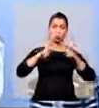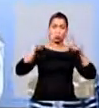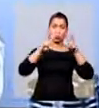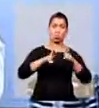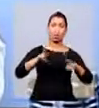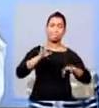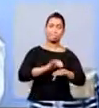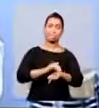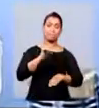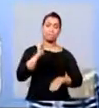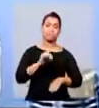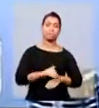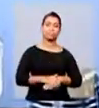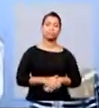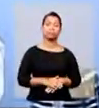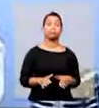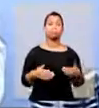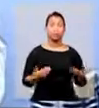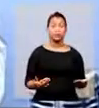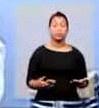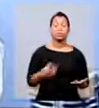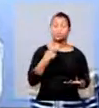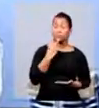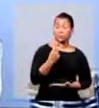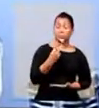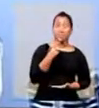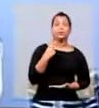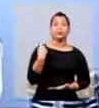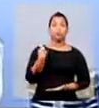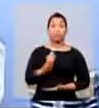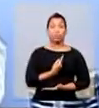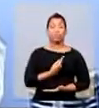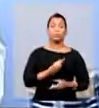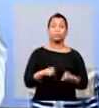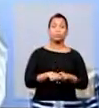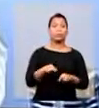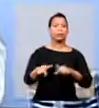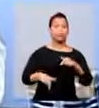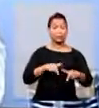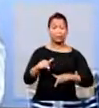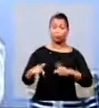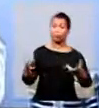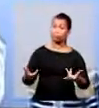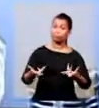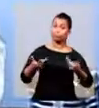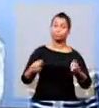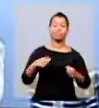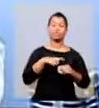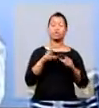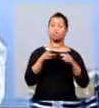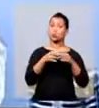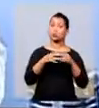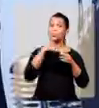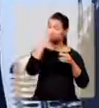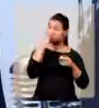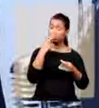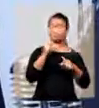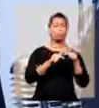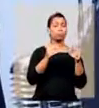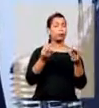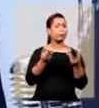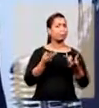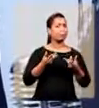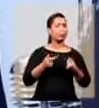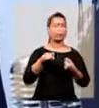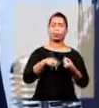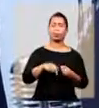em qualidade de trabalho, temos o Instituto dos Cegos, que faz um excelente trabalho aqui de excelência, né? Uma referência, né, que